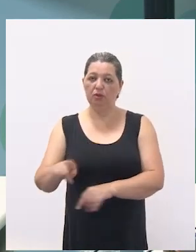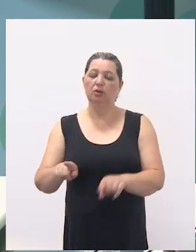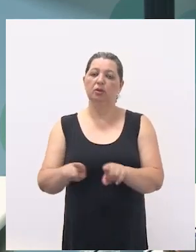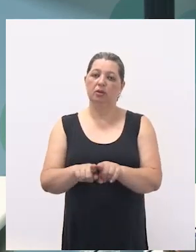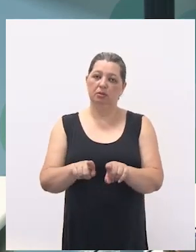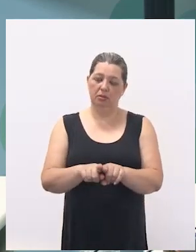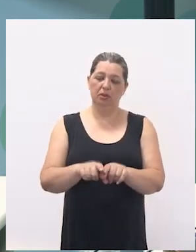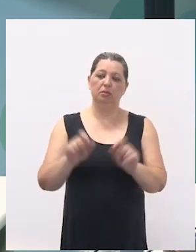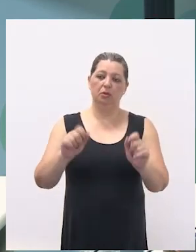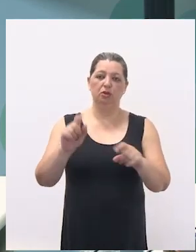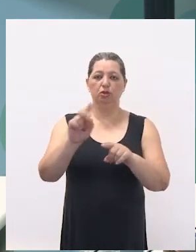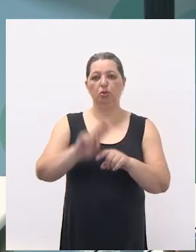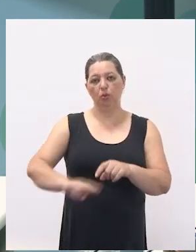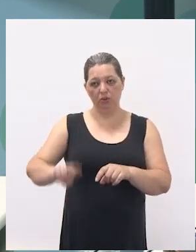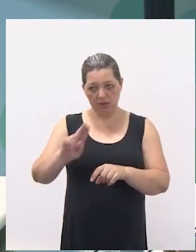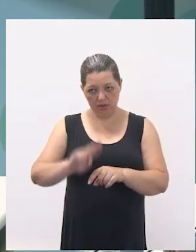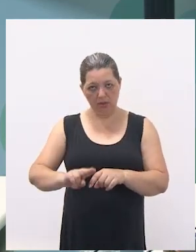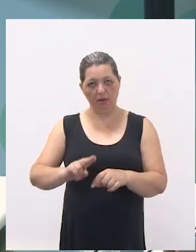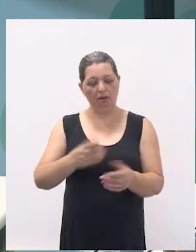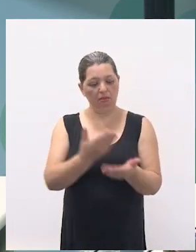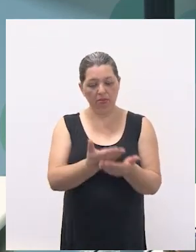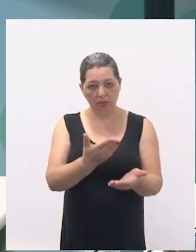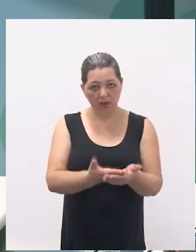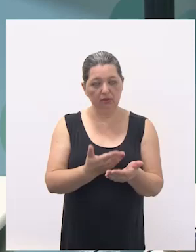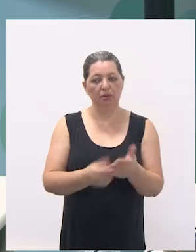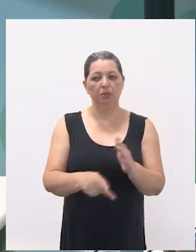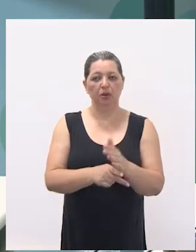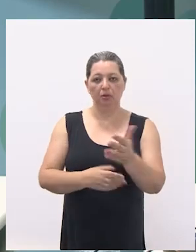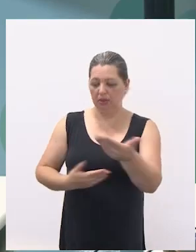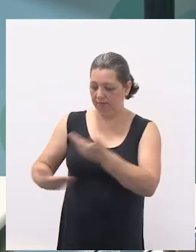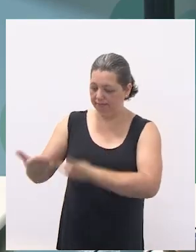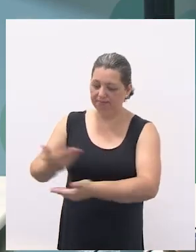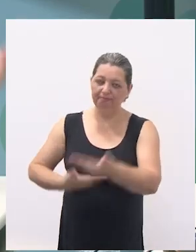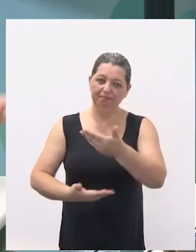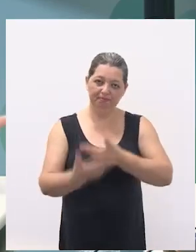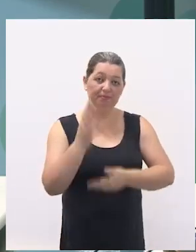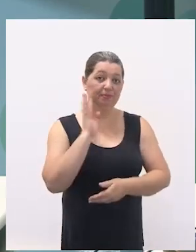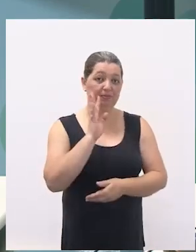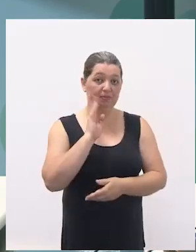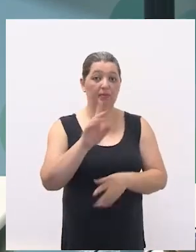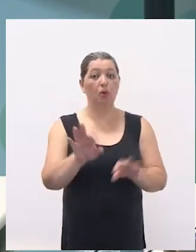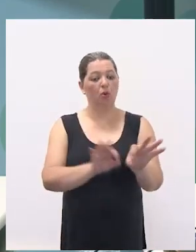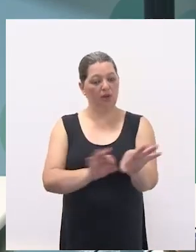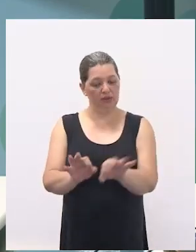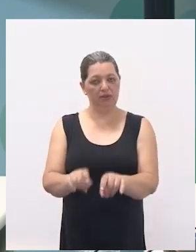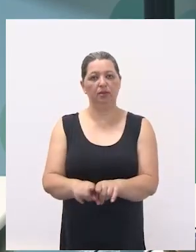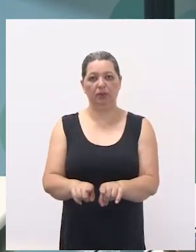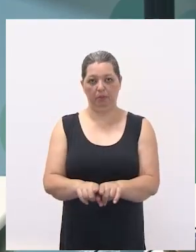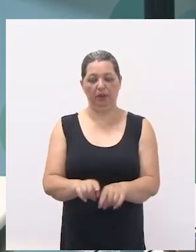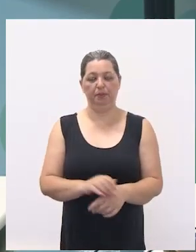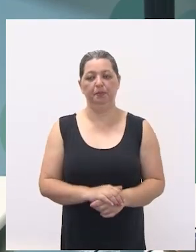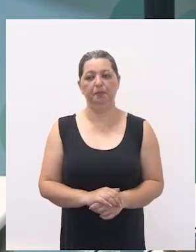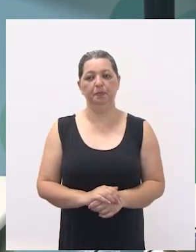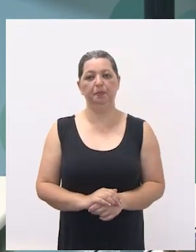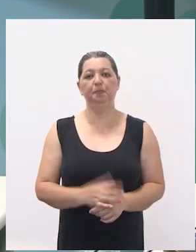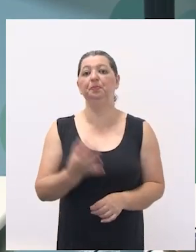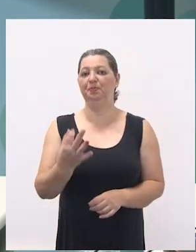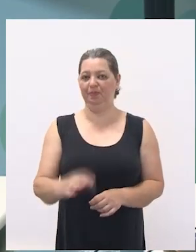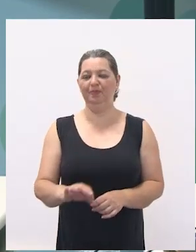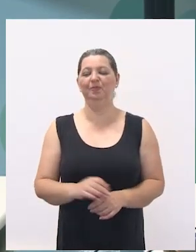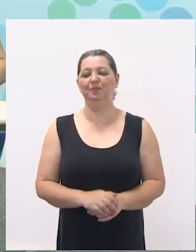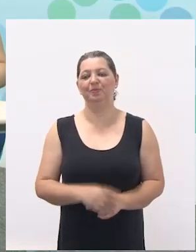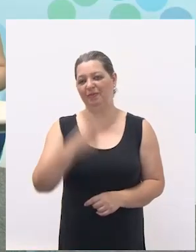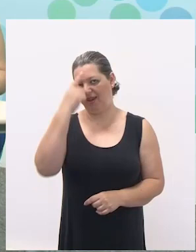utilizando durante as suas aulas aí de maneira bem mais interativa, mais legal, né, mais organizada, né? Exatamente. A ideia é sempre essa.